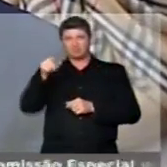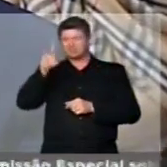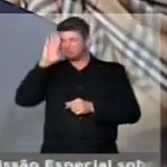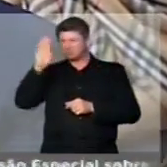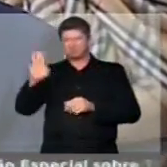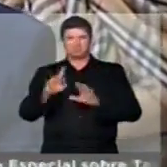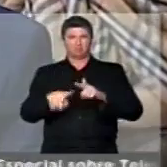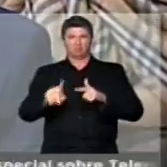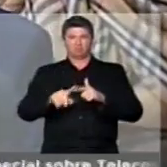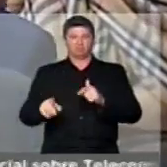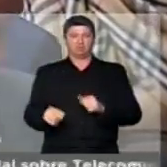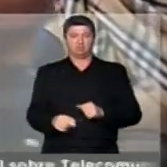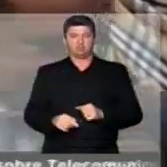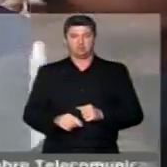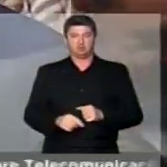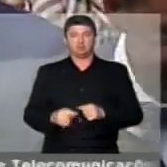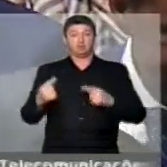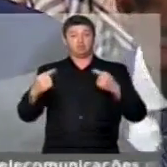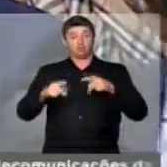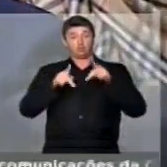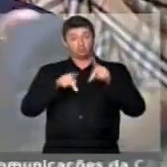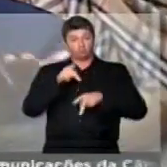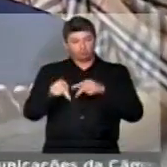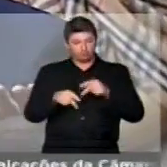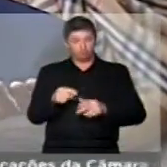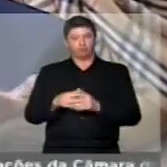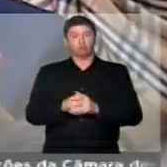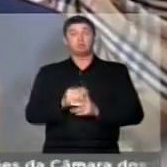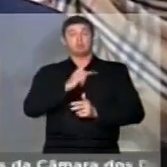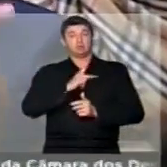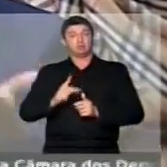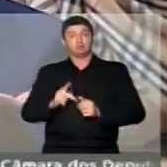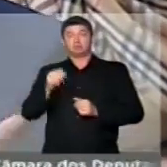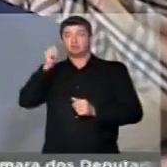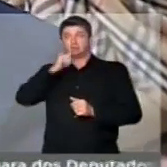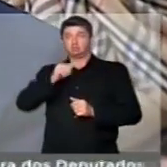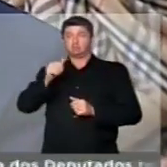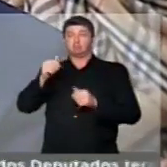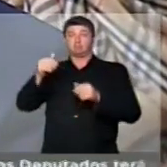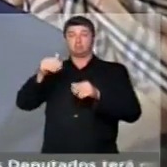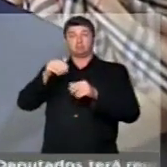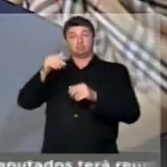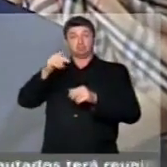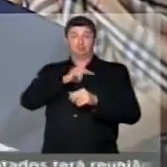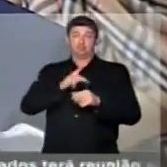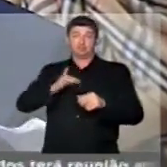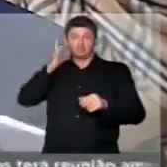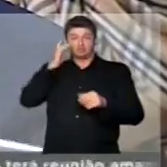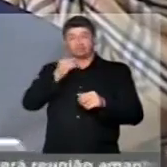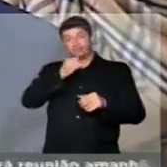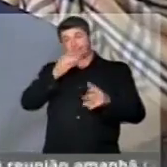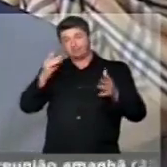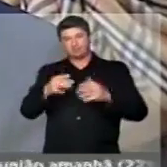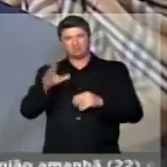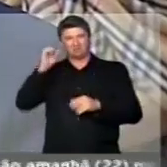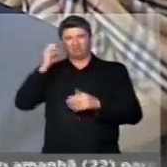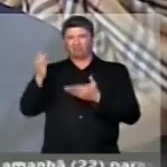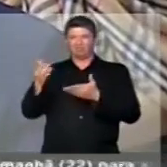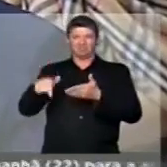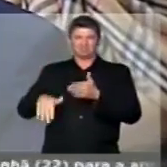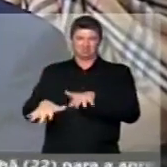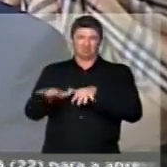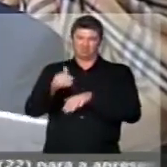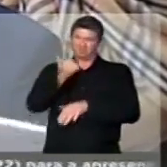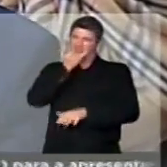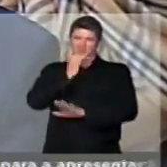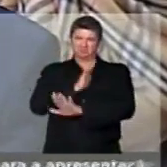golpe que se aplicou ao povo brasileiro, presidido pela candidata à reeleição Dilma Rousseff. Lamentável ter que ouvir isso aqui no